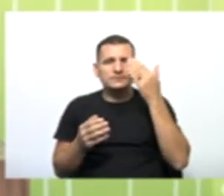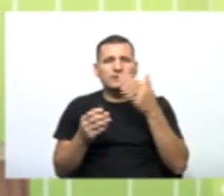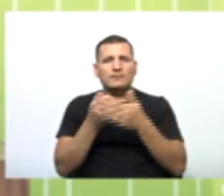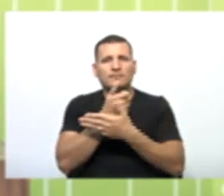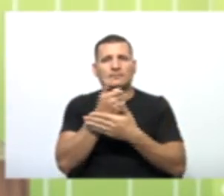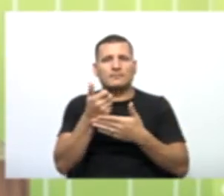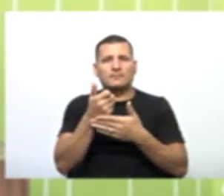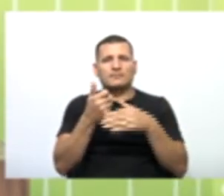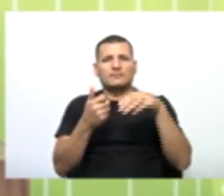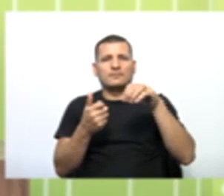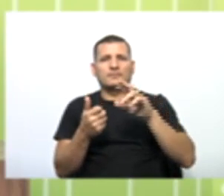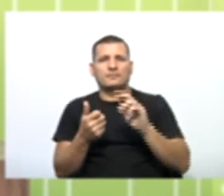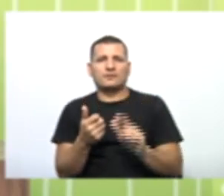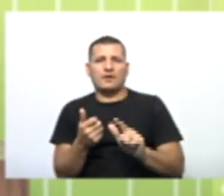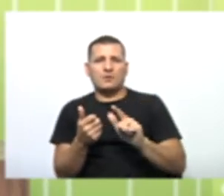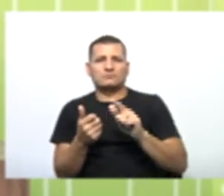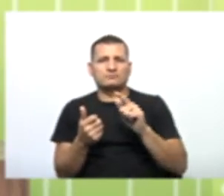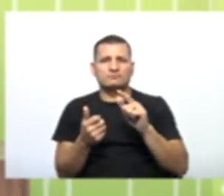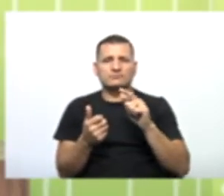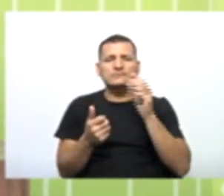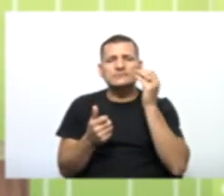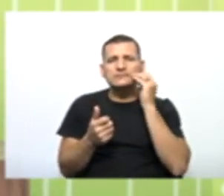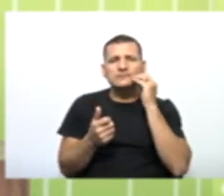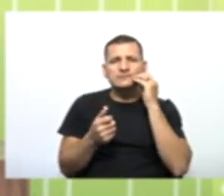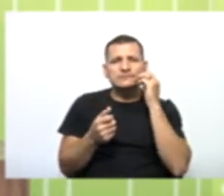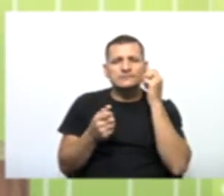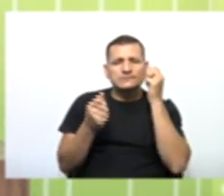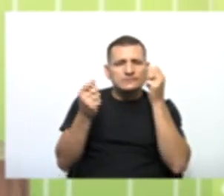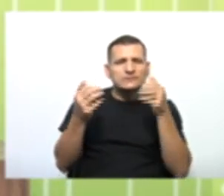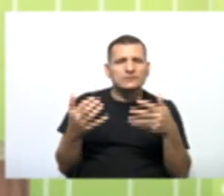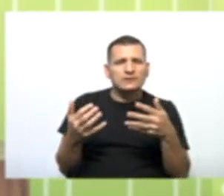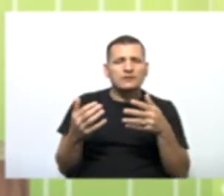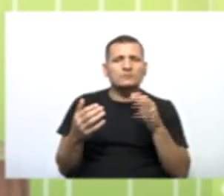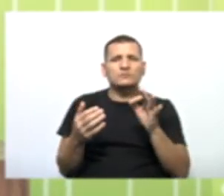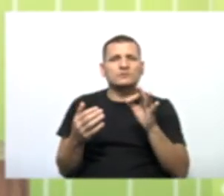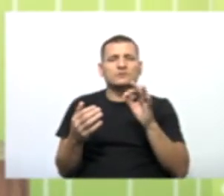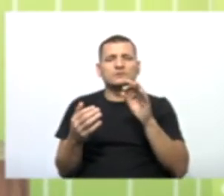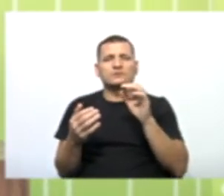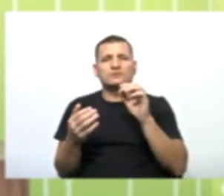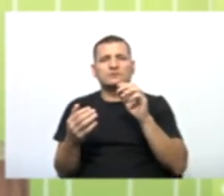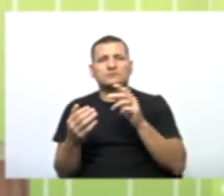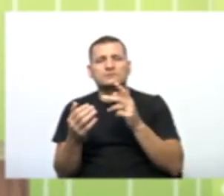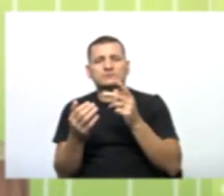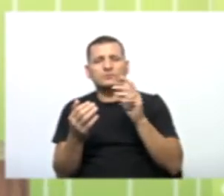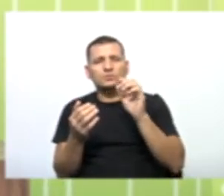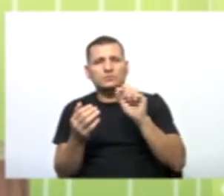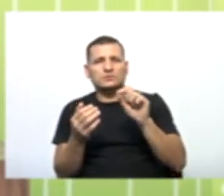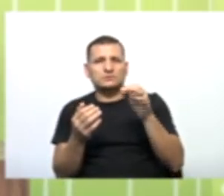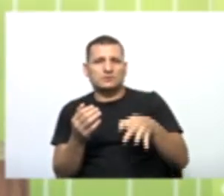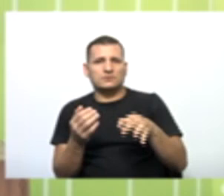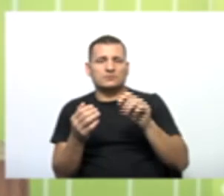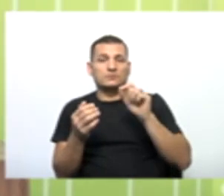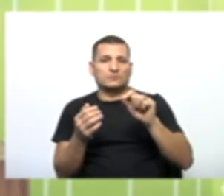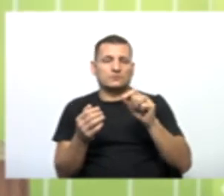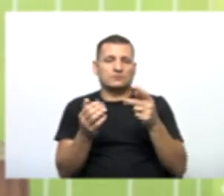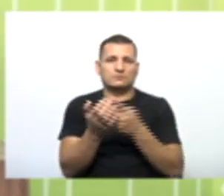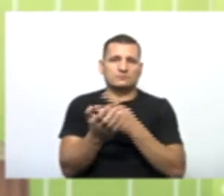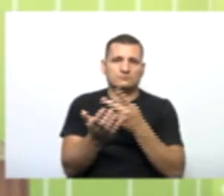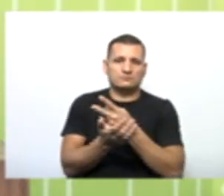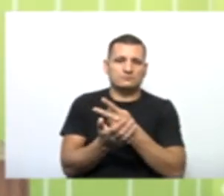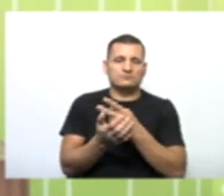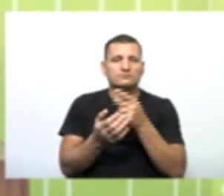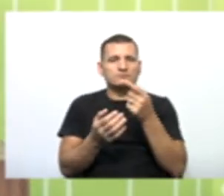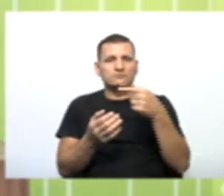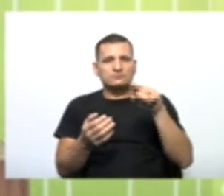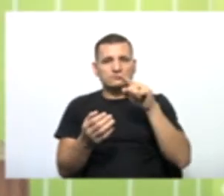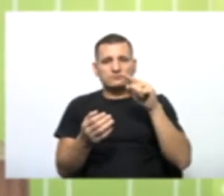uma explicação divina para aquilo que era o certo e o que era o errado. Com certeza você deve ter, a